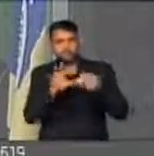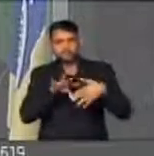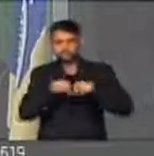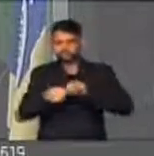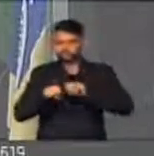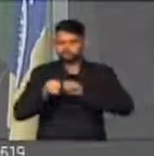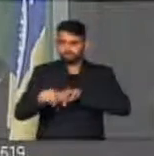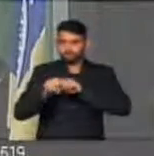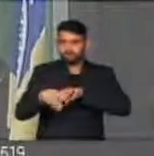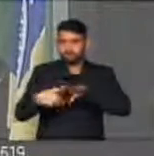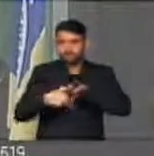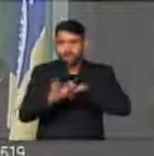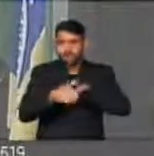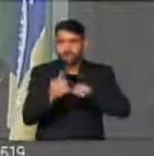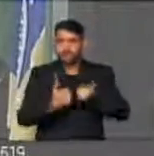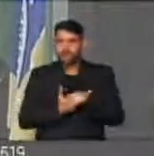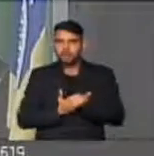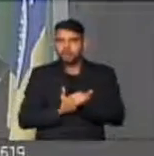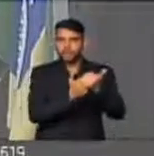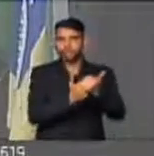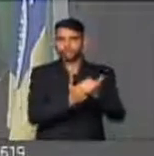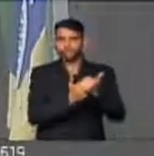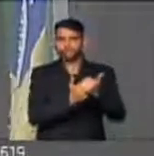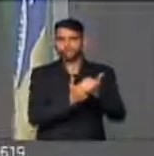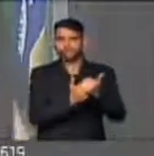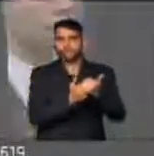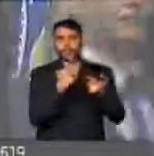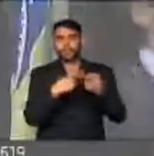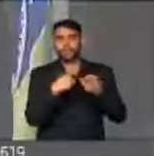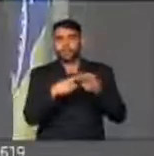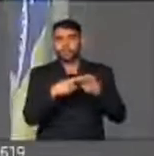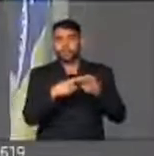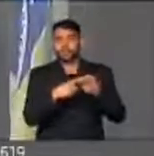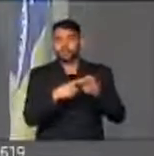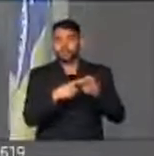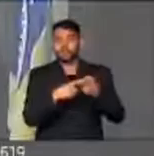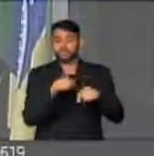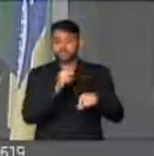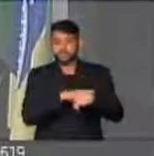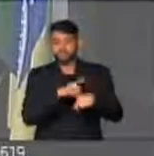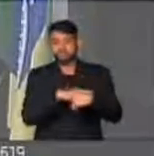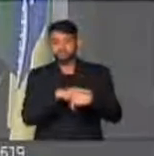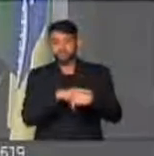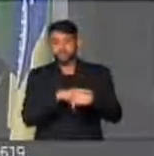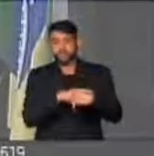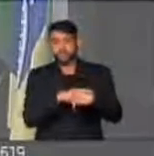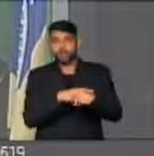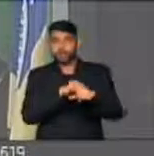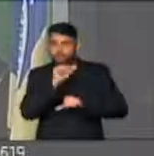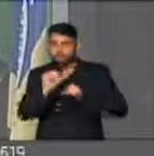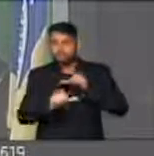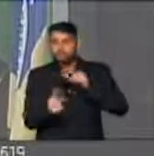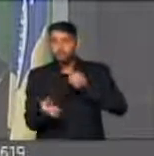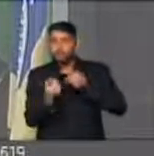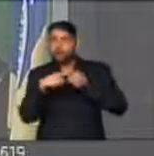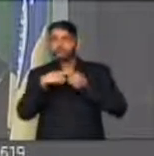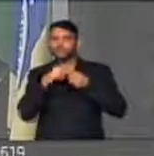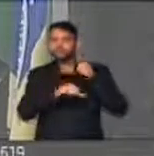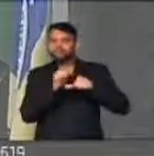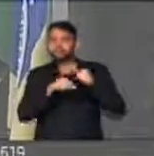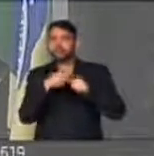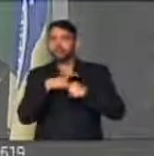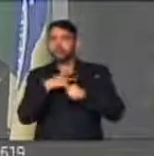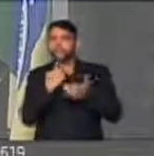formação, com sentido de contribuição, porque essa pena é uma pena que restitui à nação o compromisso